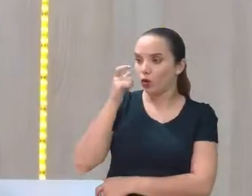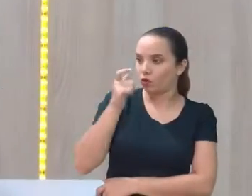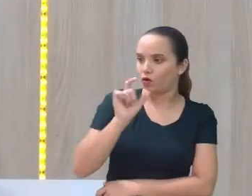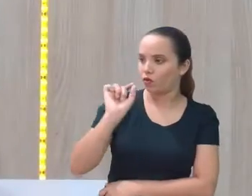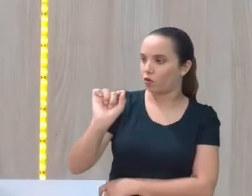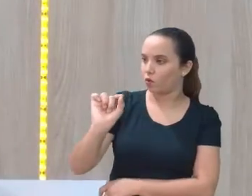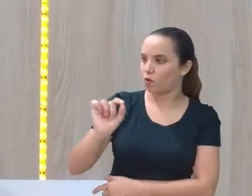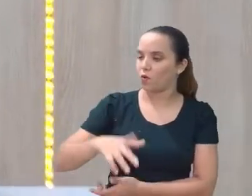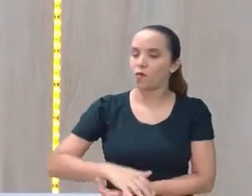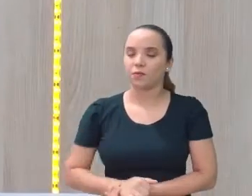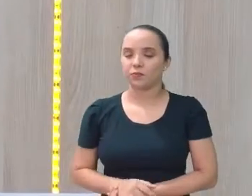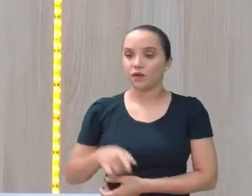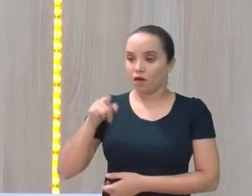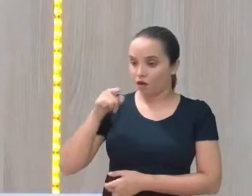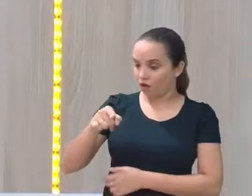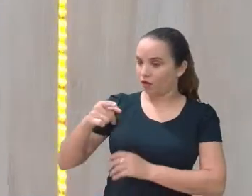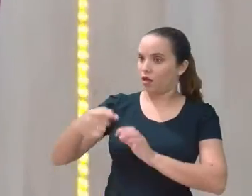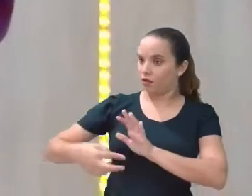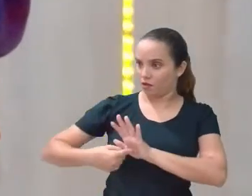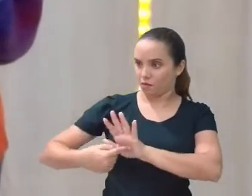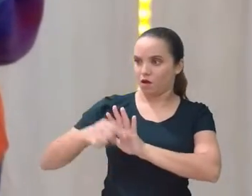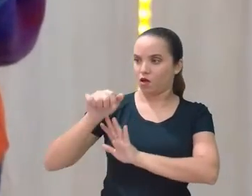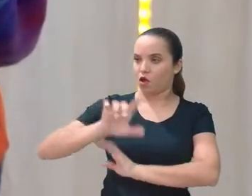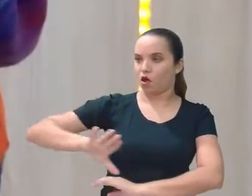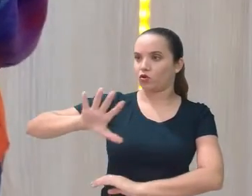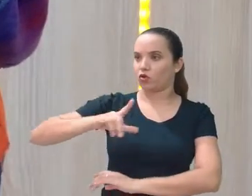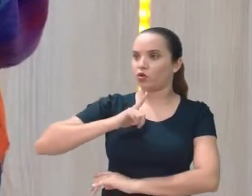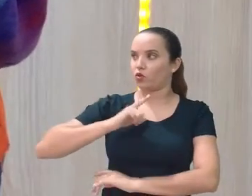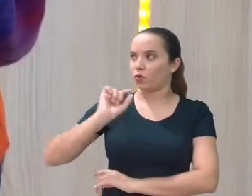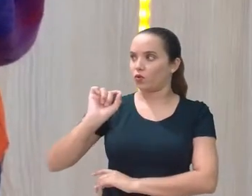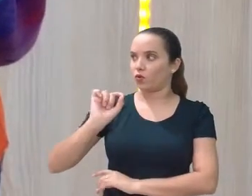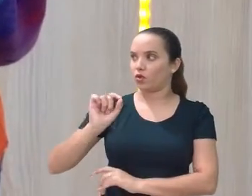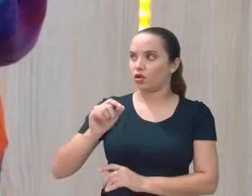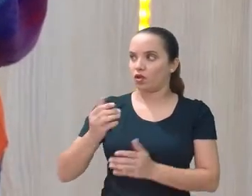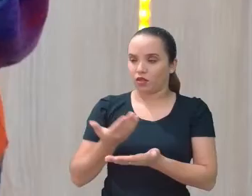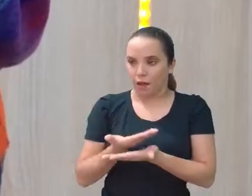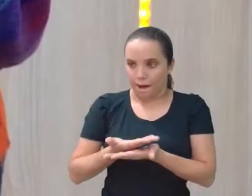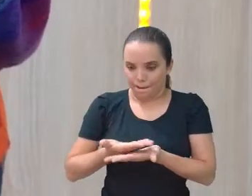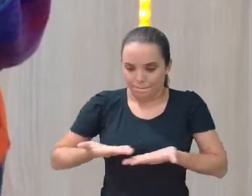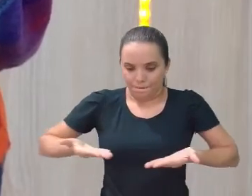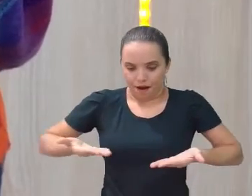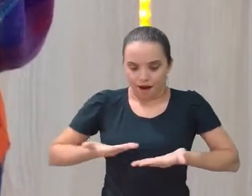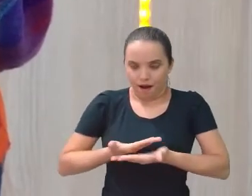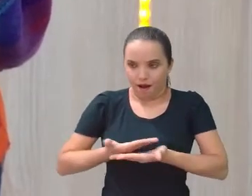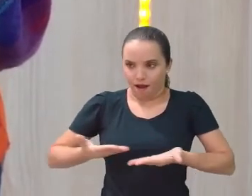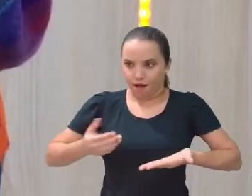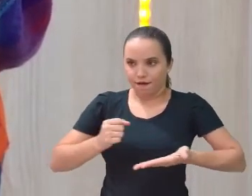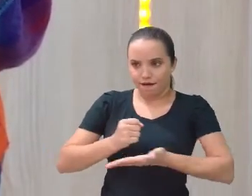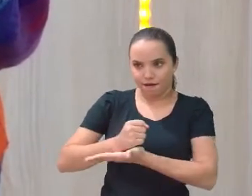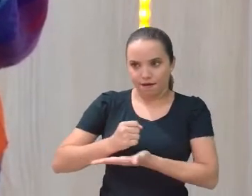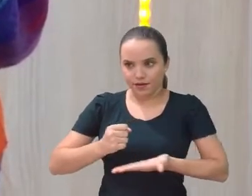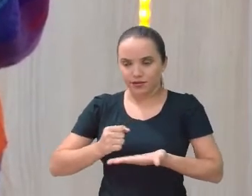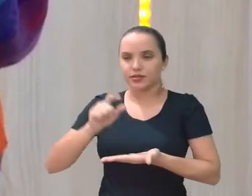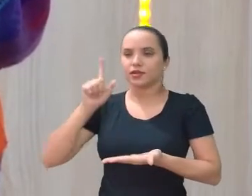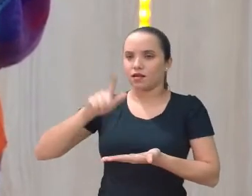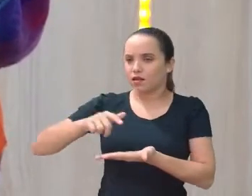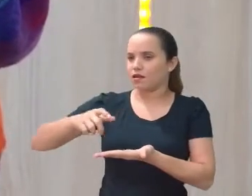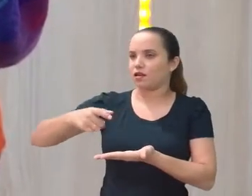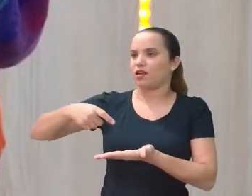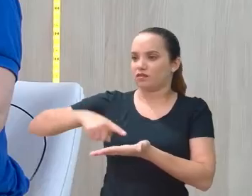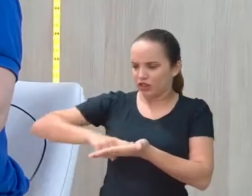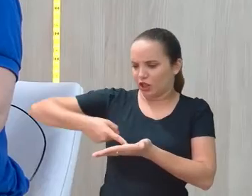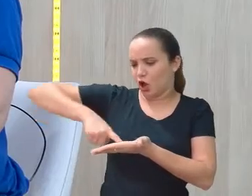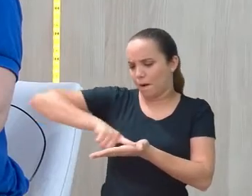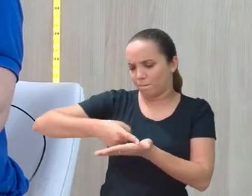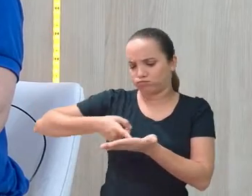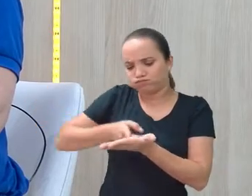que nós temos a base, que é onde vai ser ferida, né? Ferir a superfície,